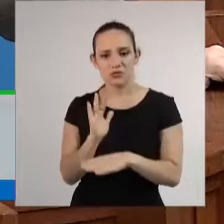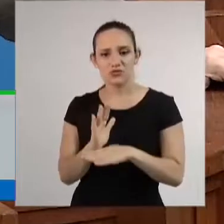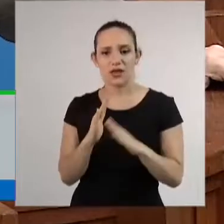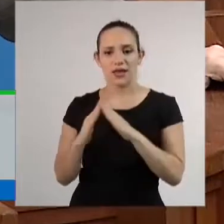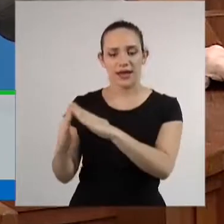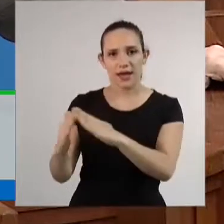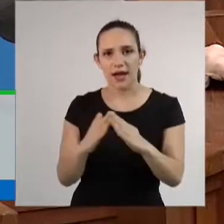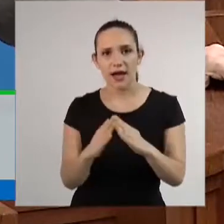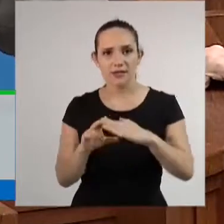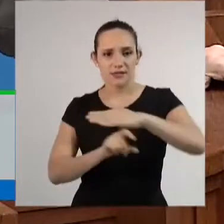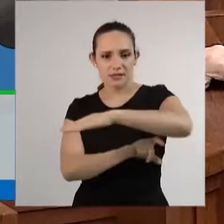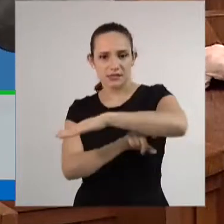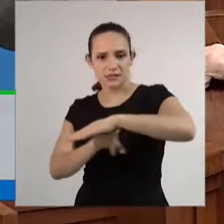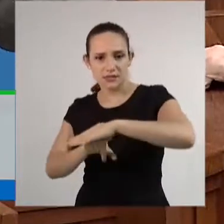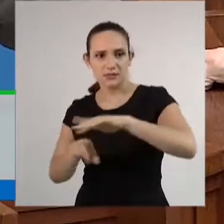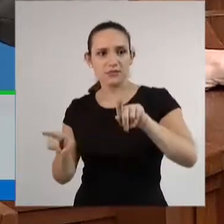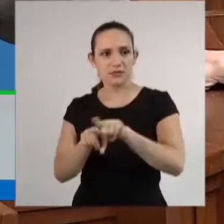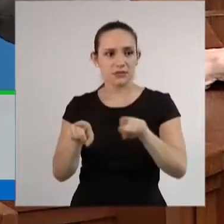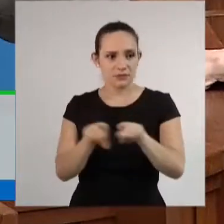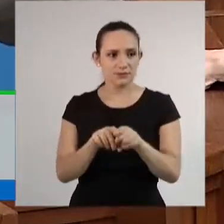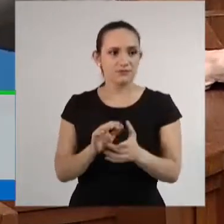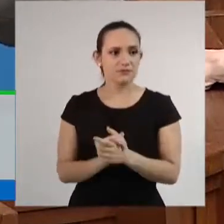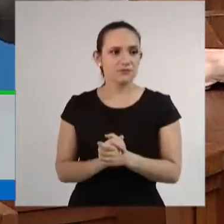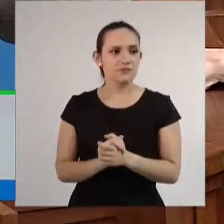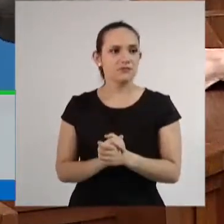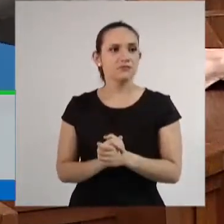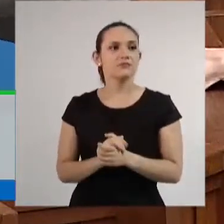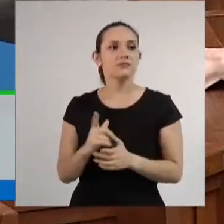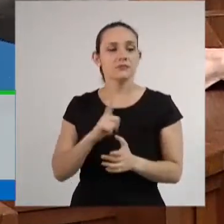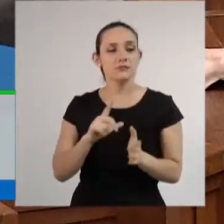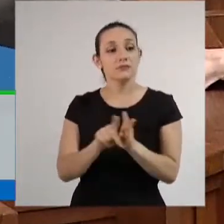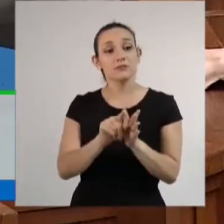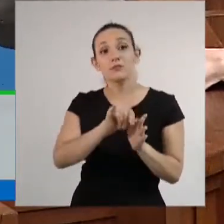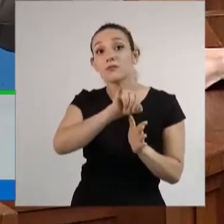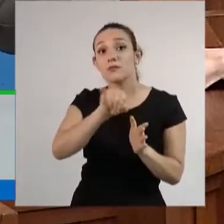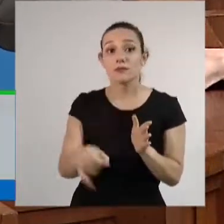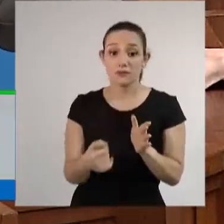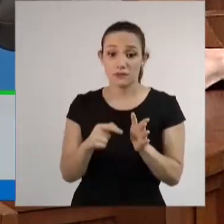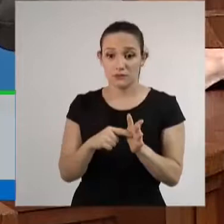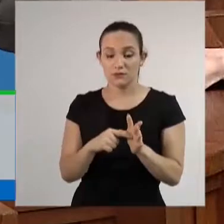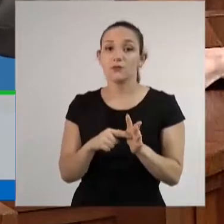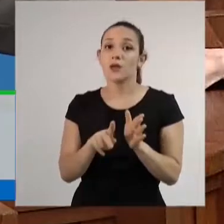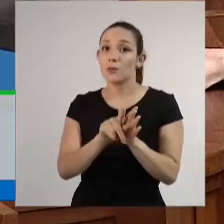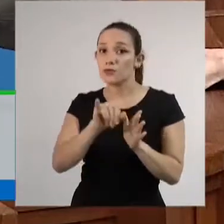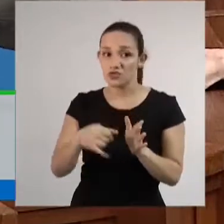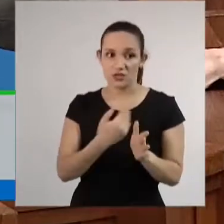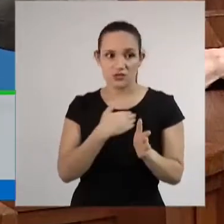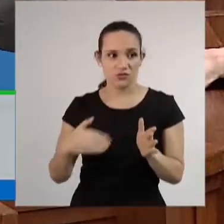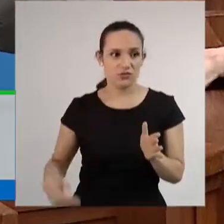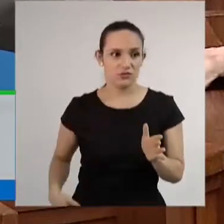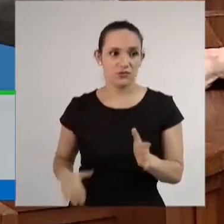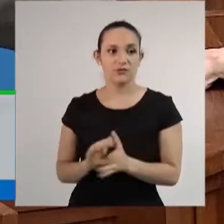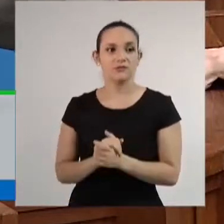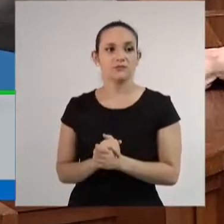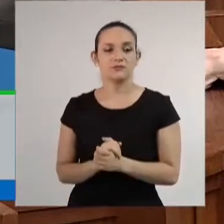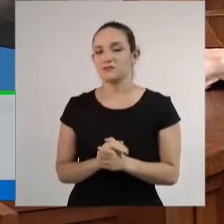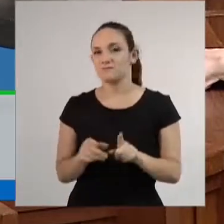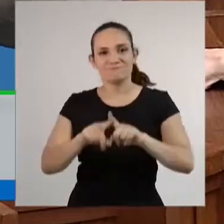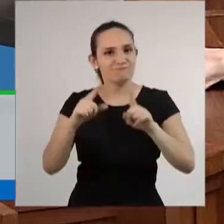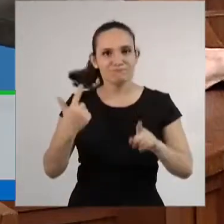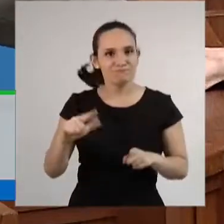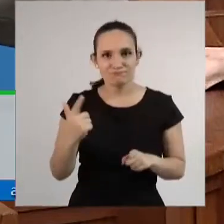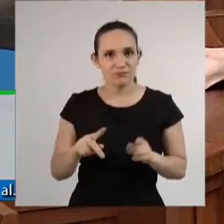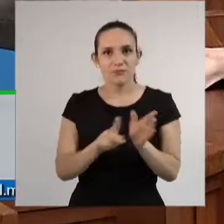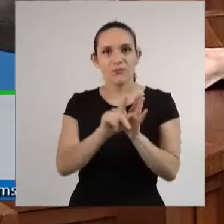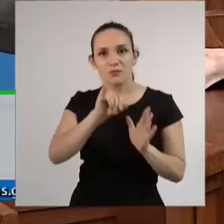saneamento e mobilidade urbana. Nós tivemos programas de governo, circunstancial, mas nós não tivemos